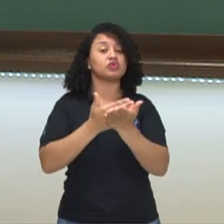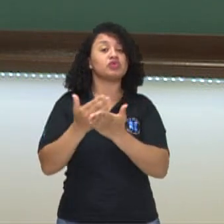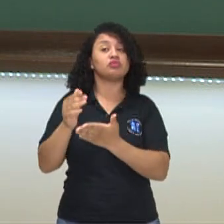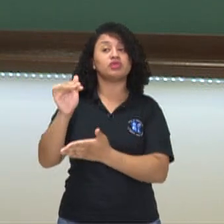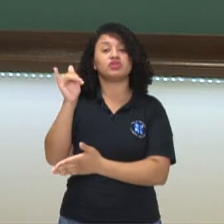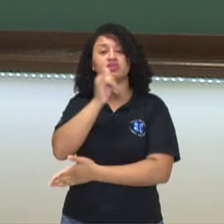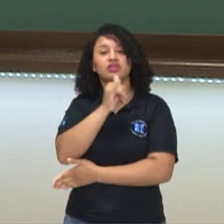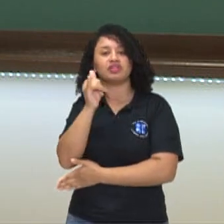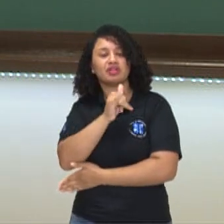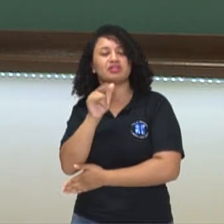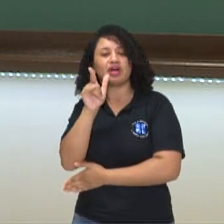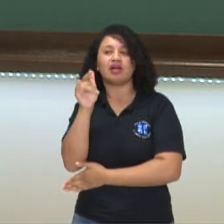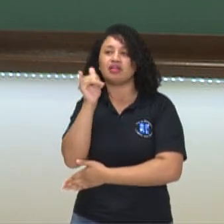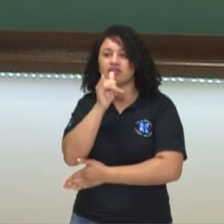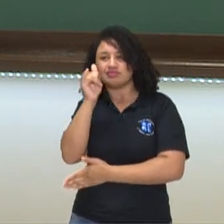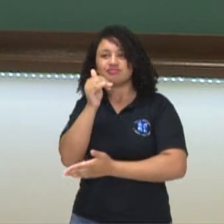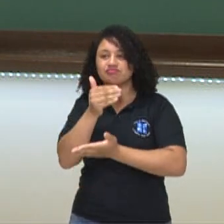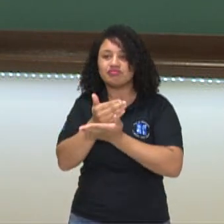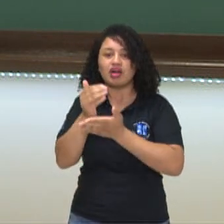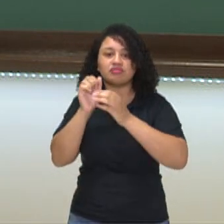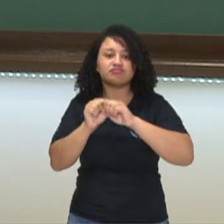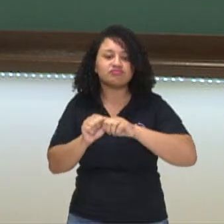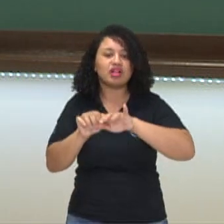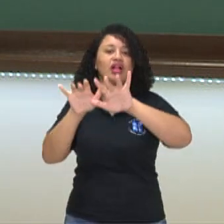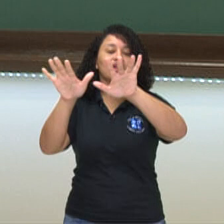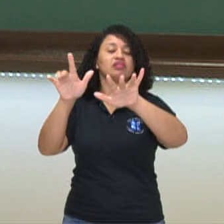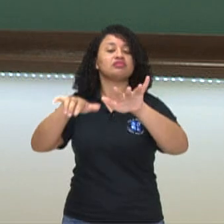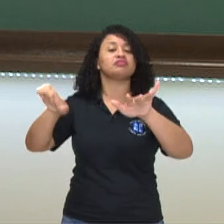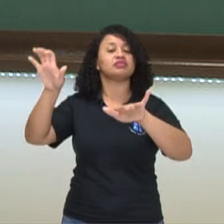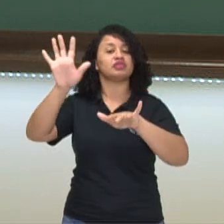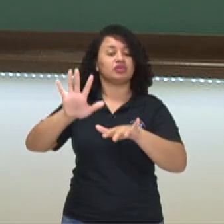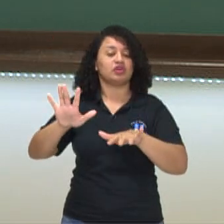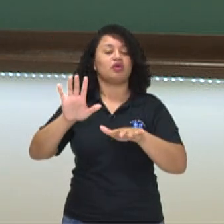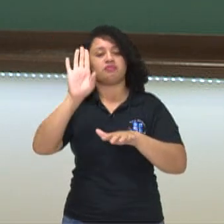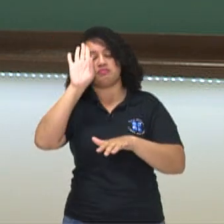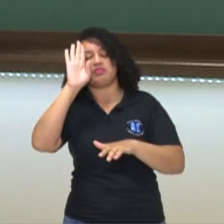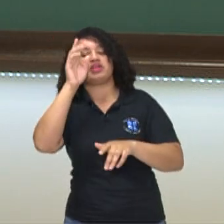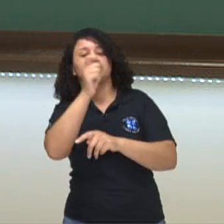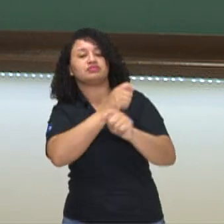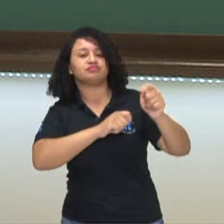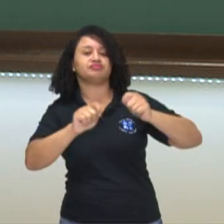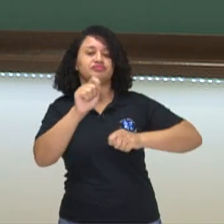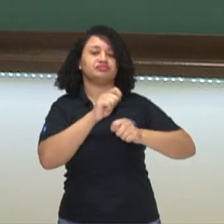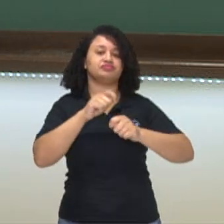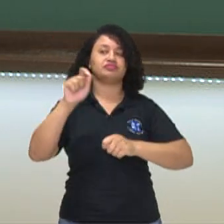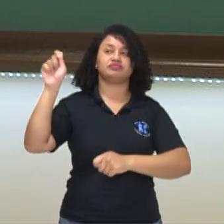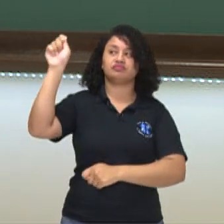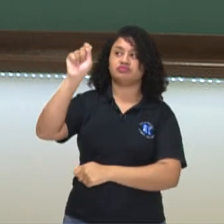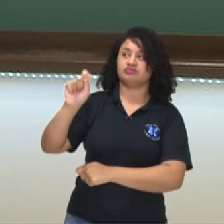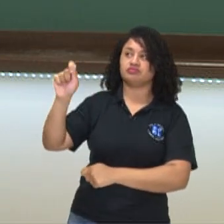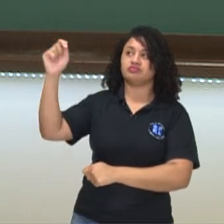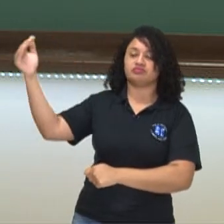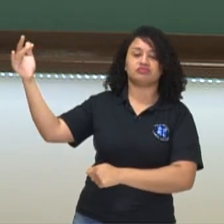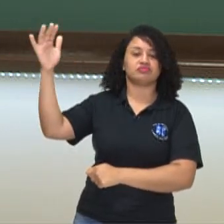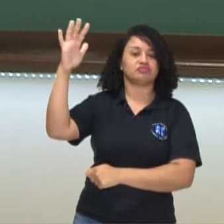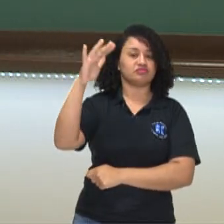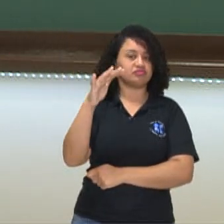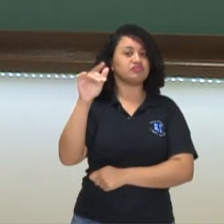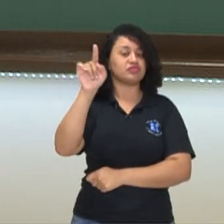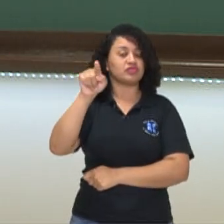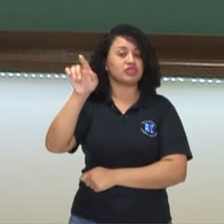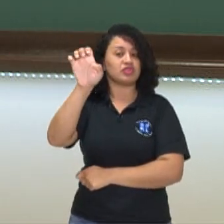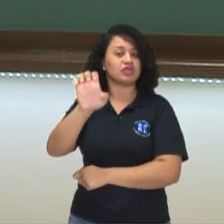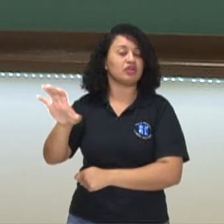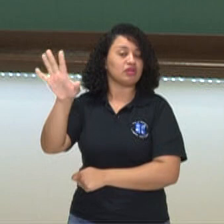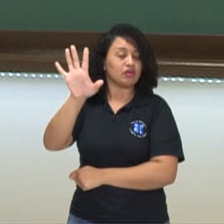de entrada para a Europa, principalmente dos comerciantes que vinham da Ásia. Vinham da Ásia e traziam